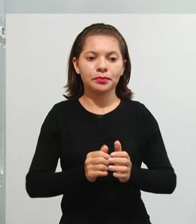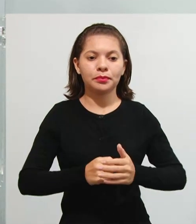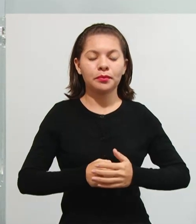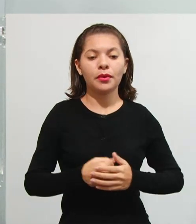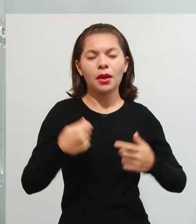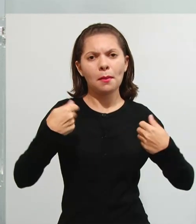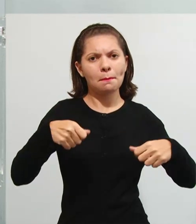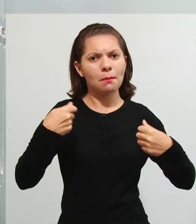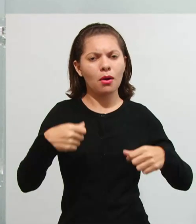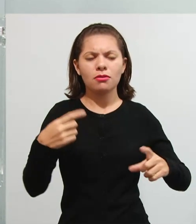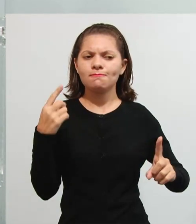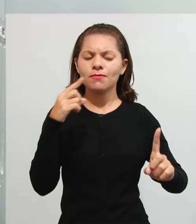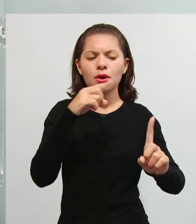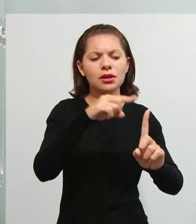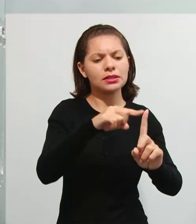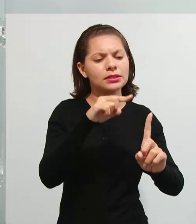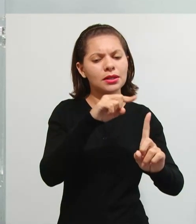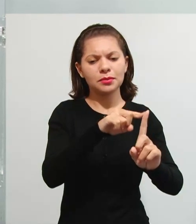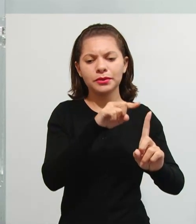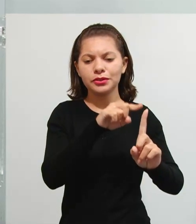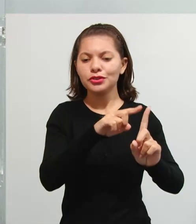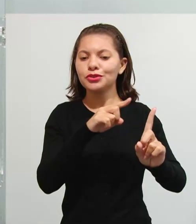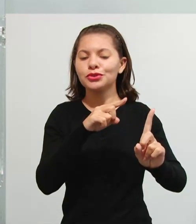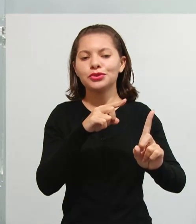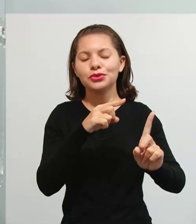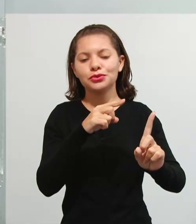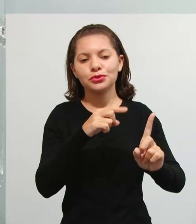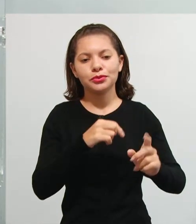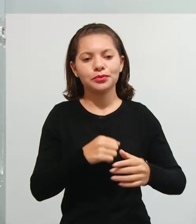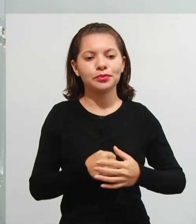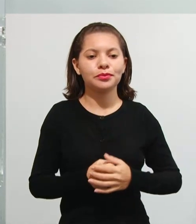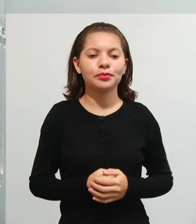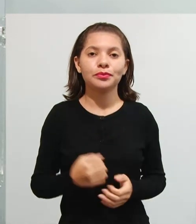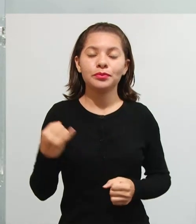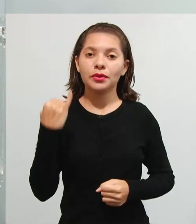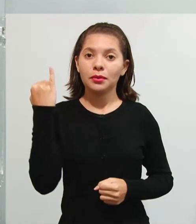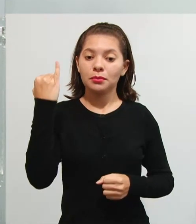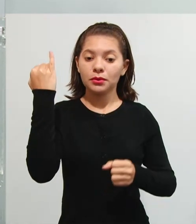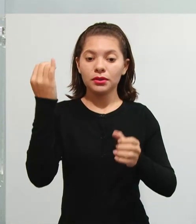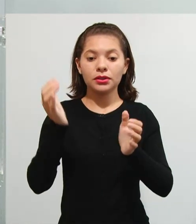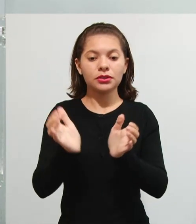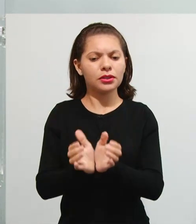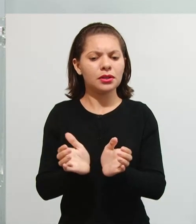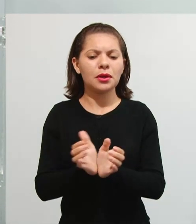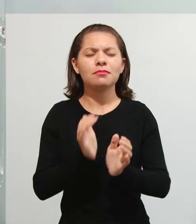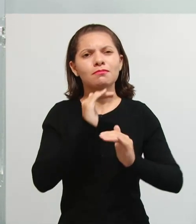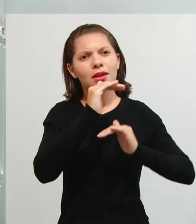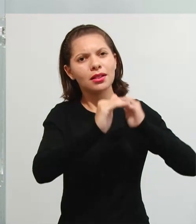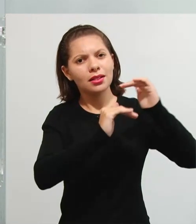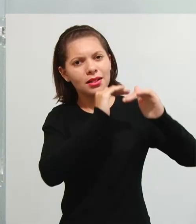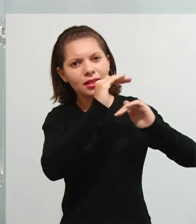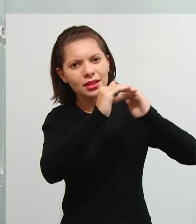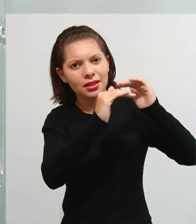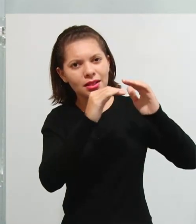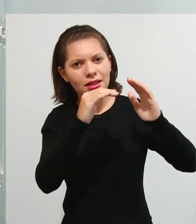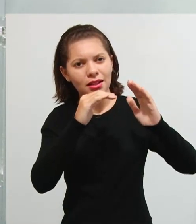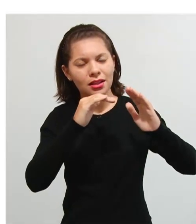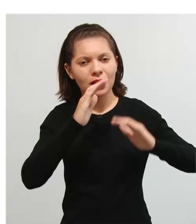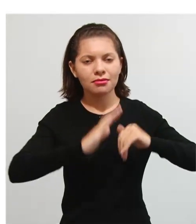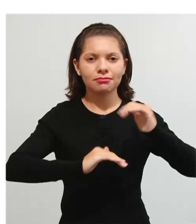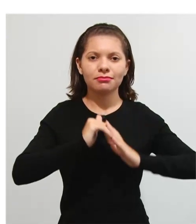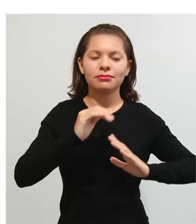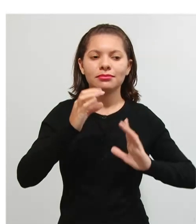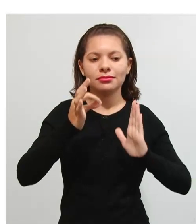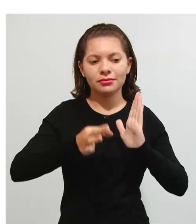alcançar cada vez mais os objetivos. É muito importante a gente trabalhar com equipes que desenvolvem essas competências,